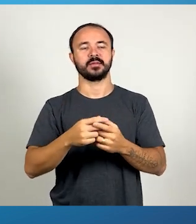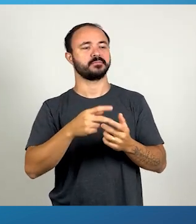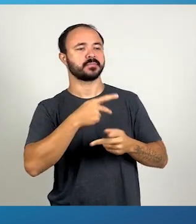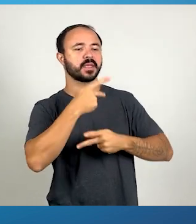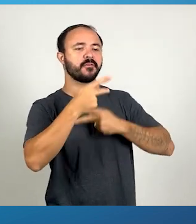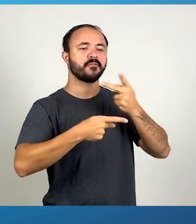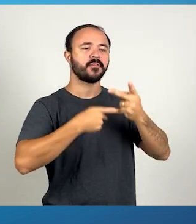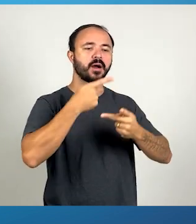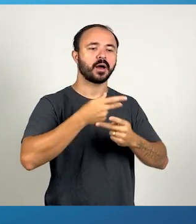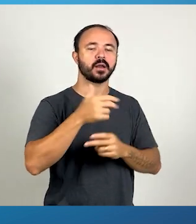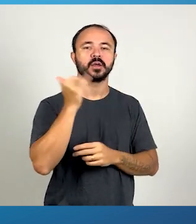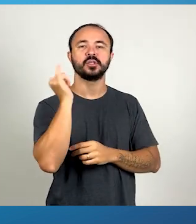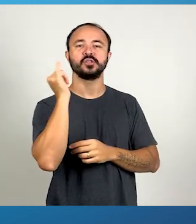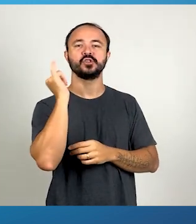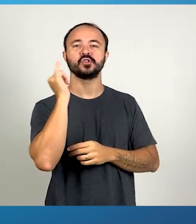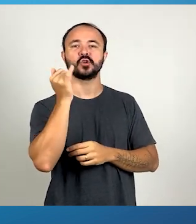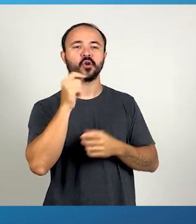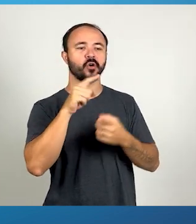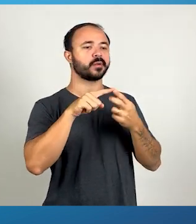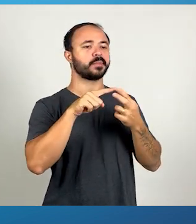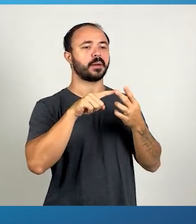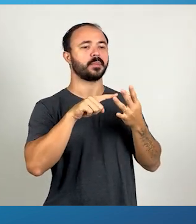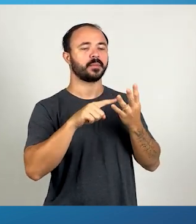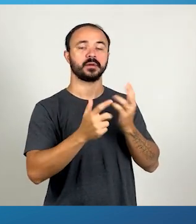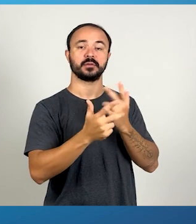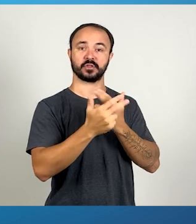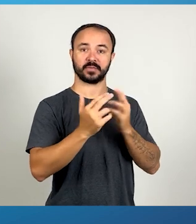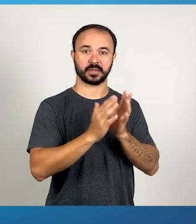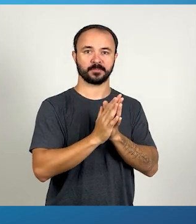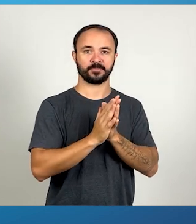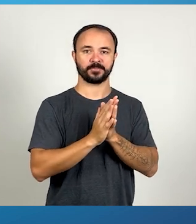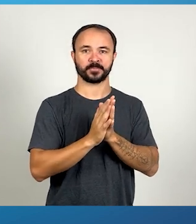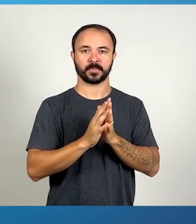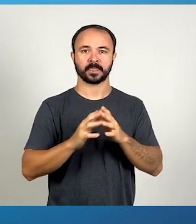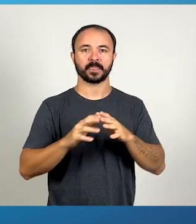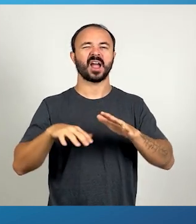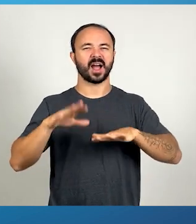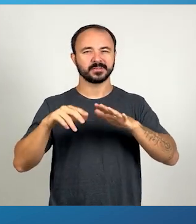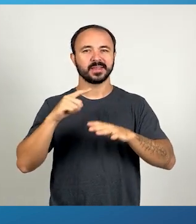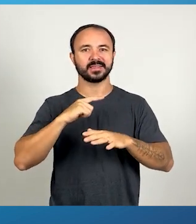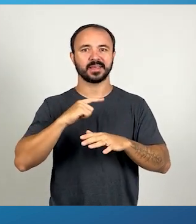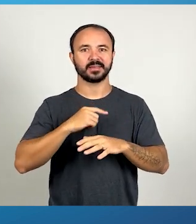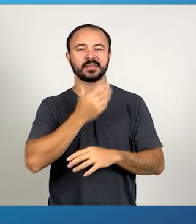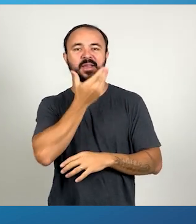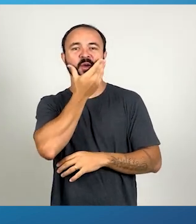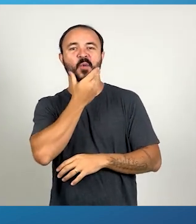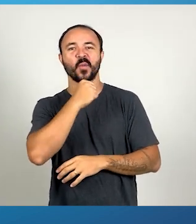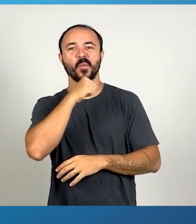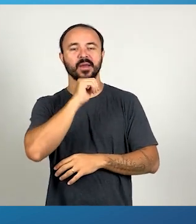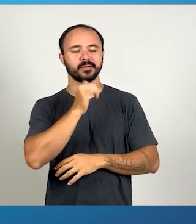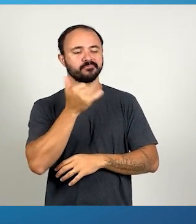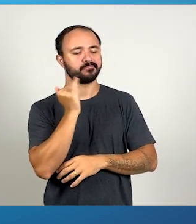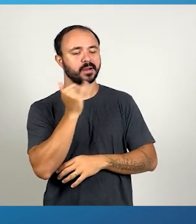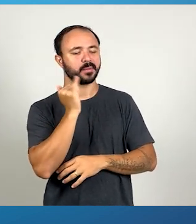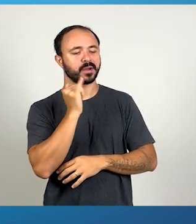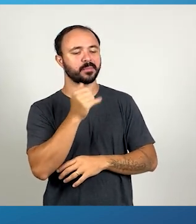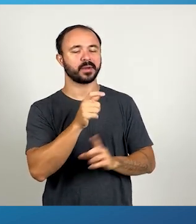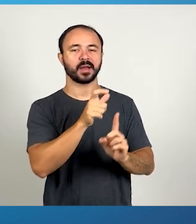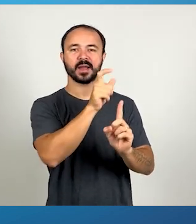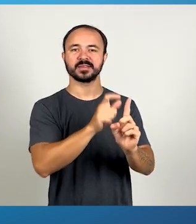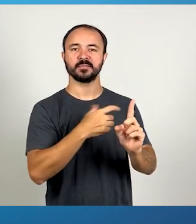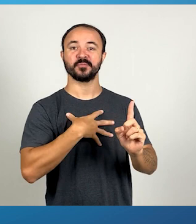orais. Às vezes, as histórias são passadas de geração em geração por meio da tradição